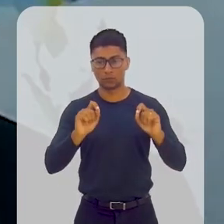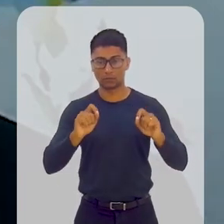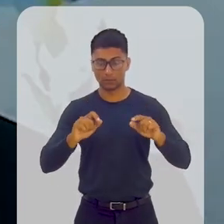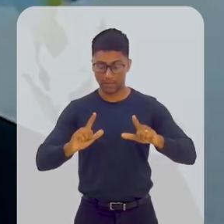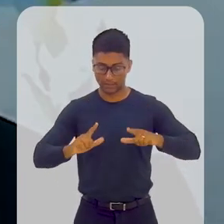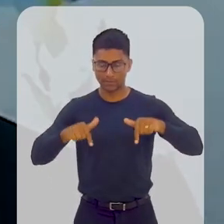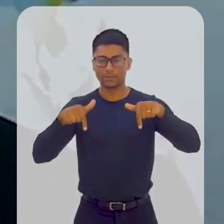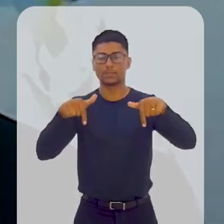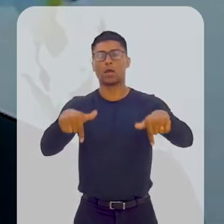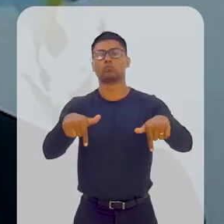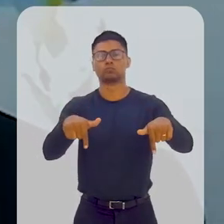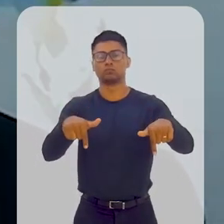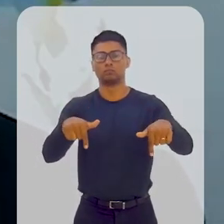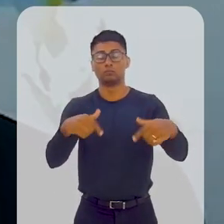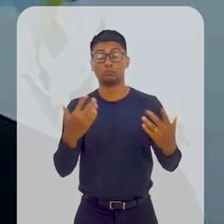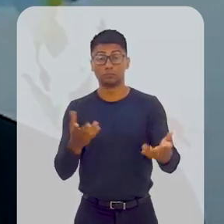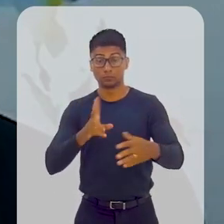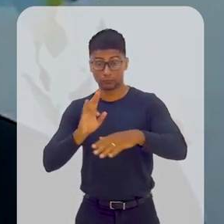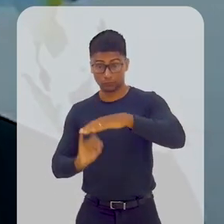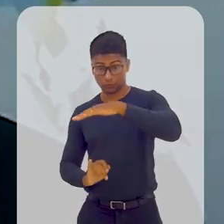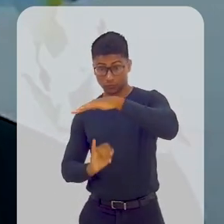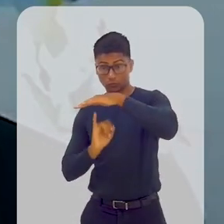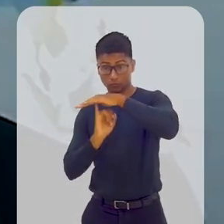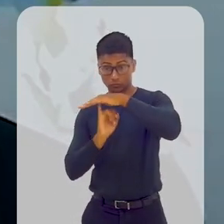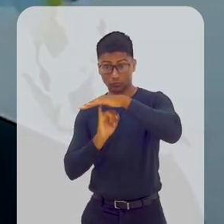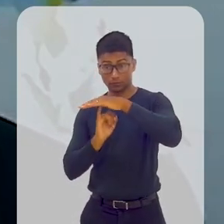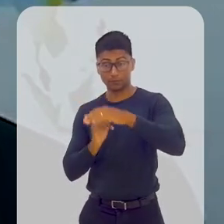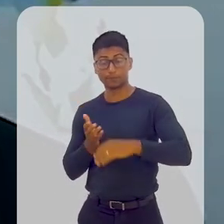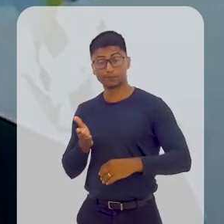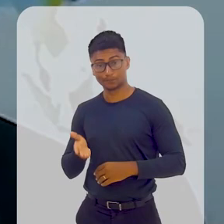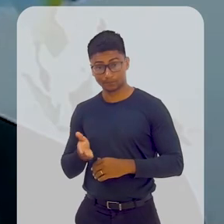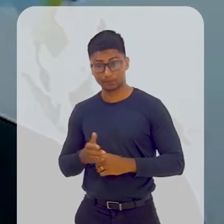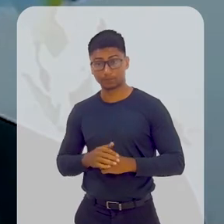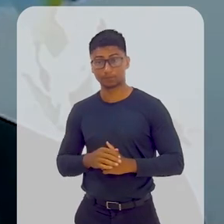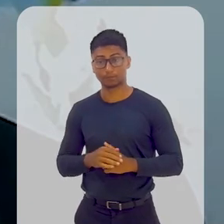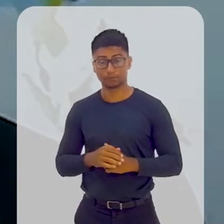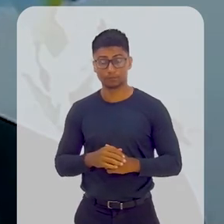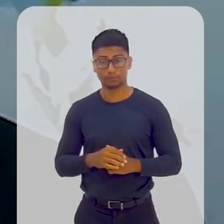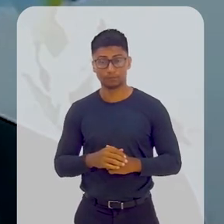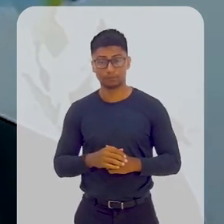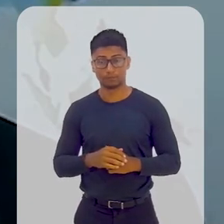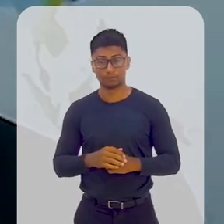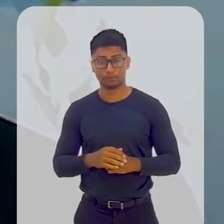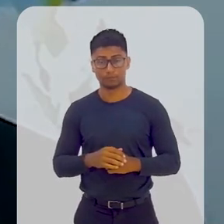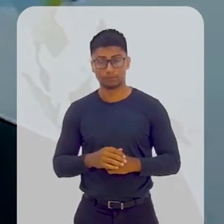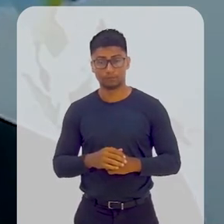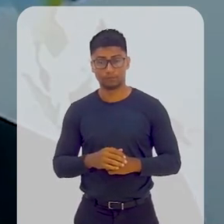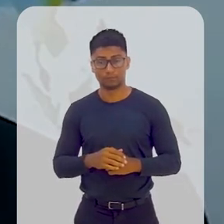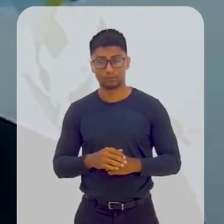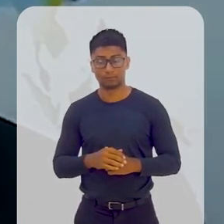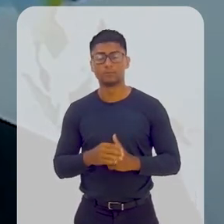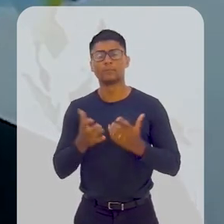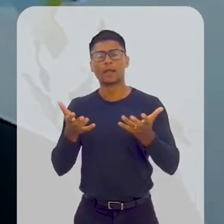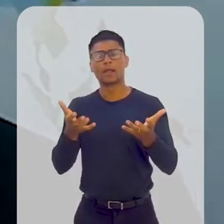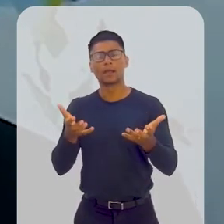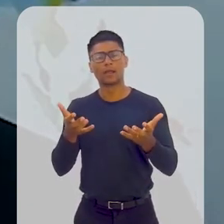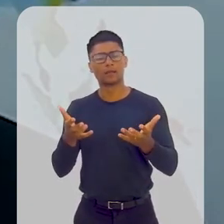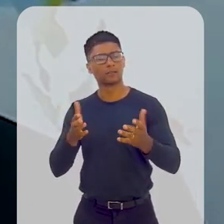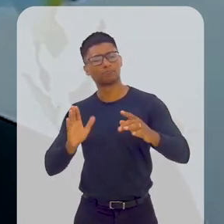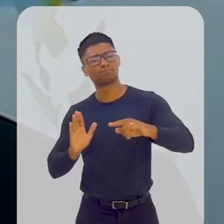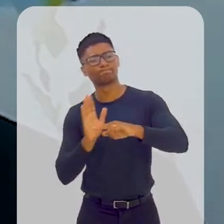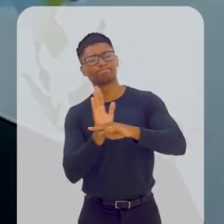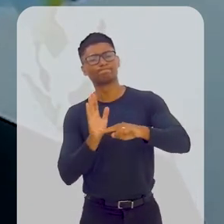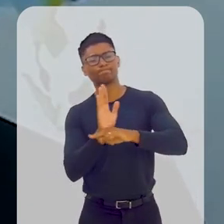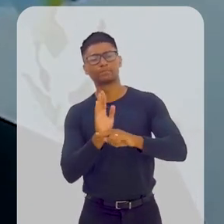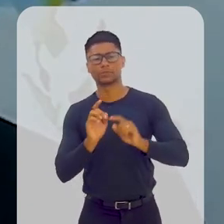retomar ações. O Instituto ele vem ao encontro de proporcionar que,